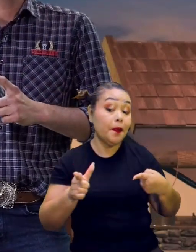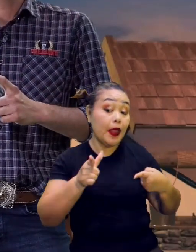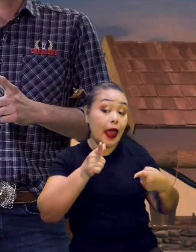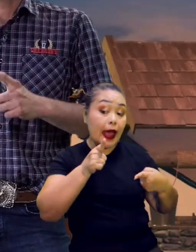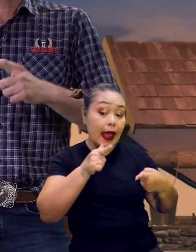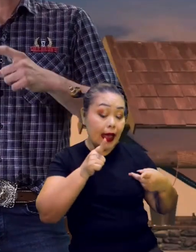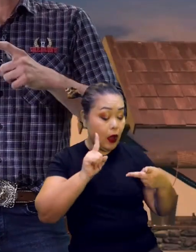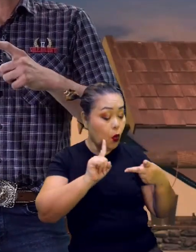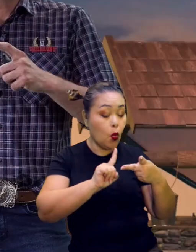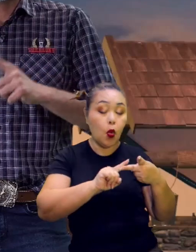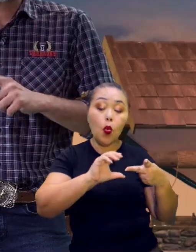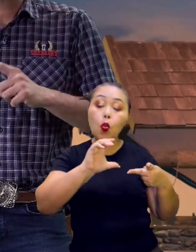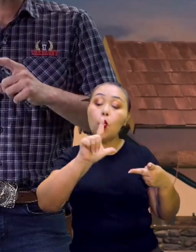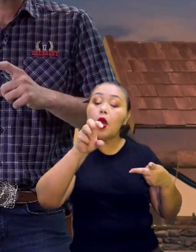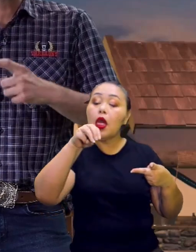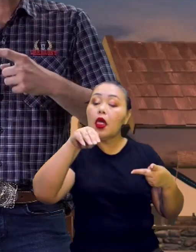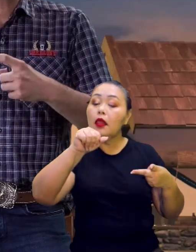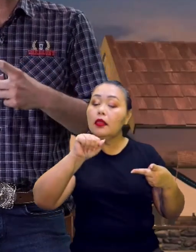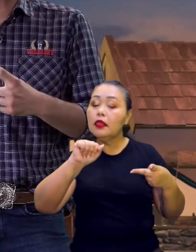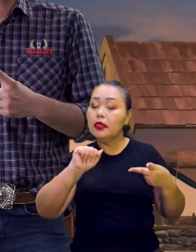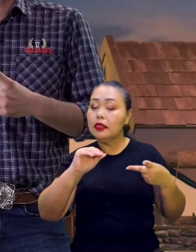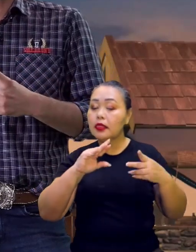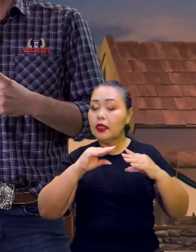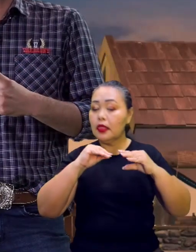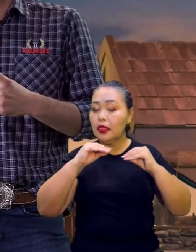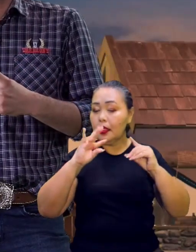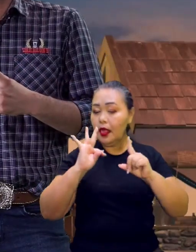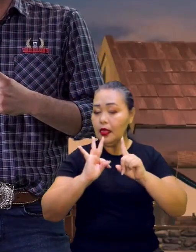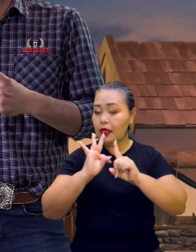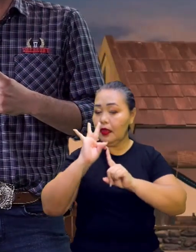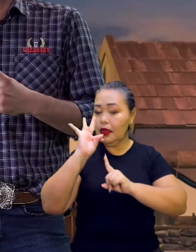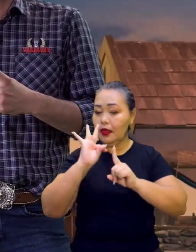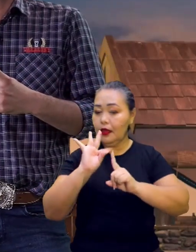clima, água, clima e temperatura.